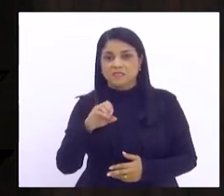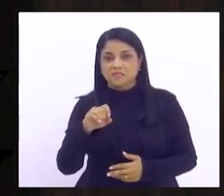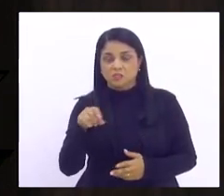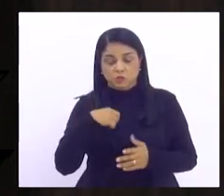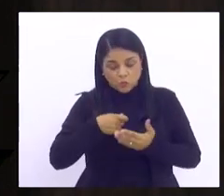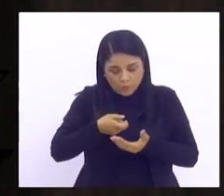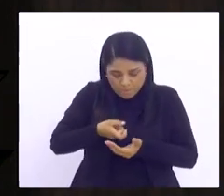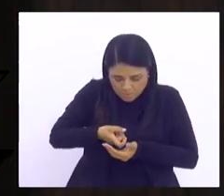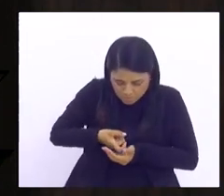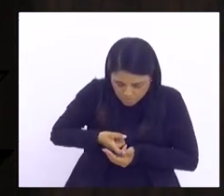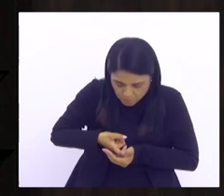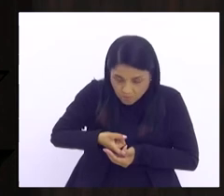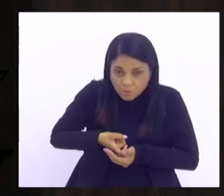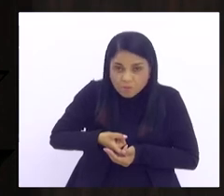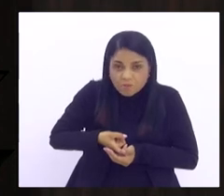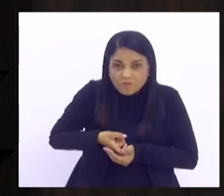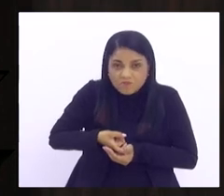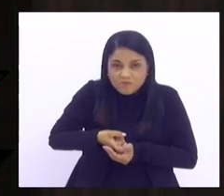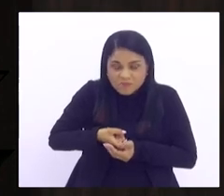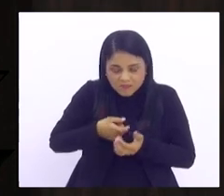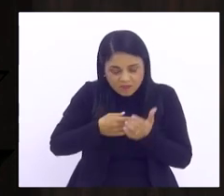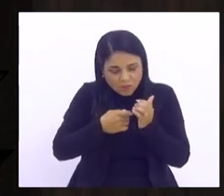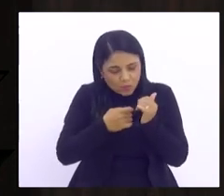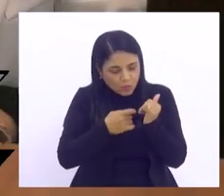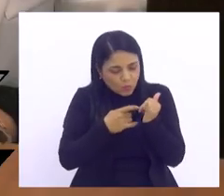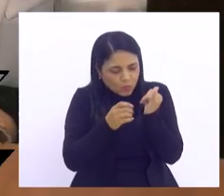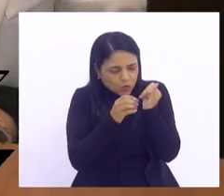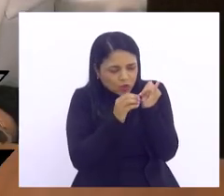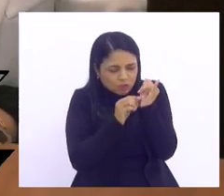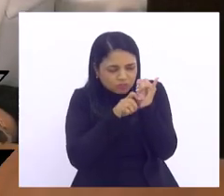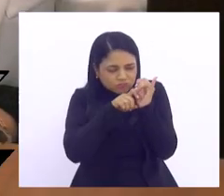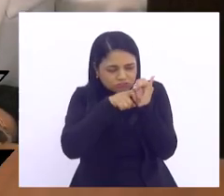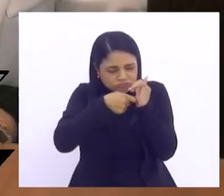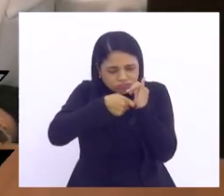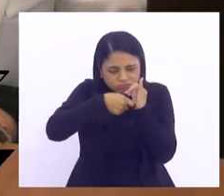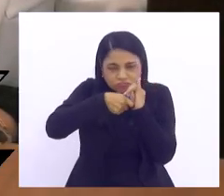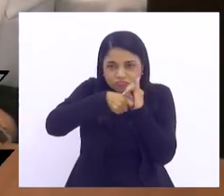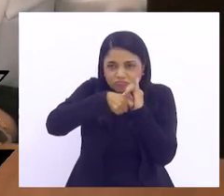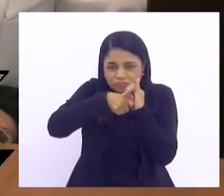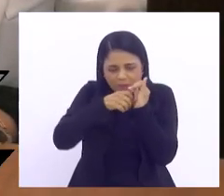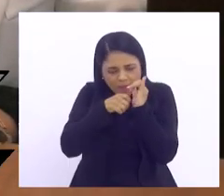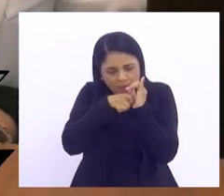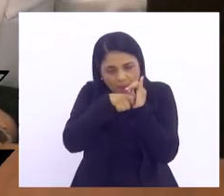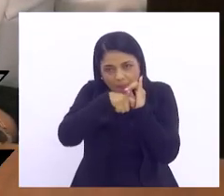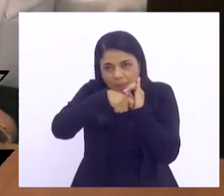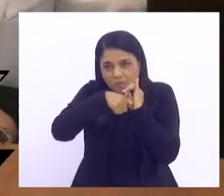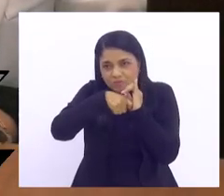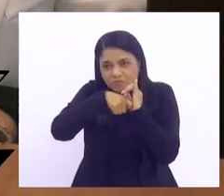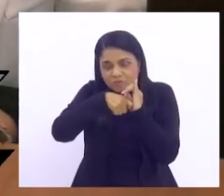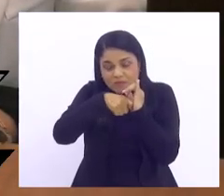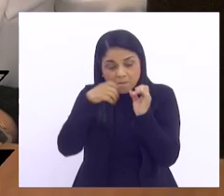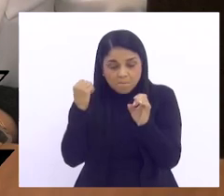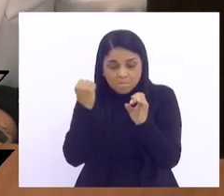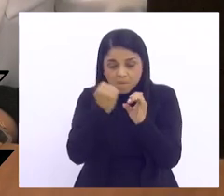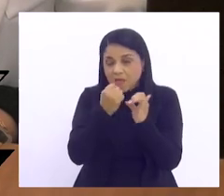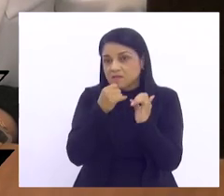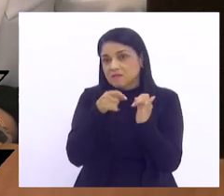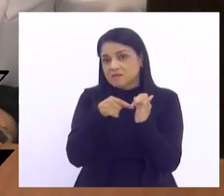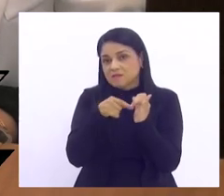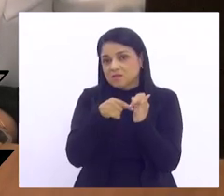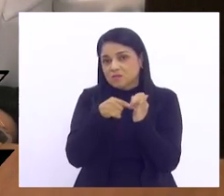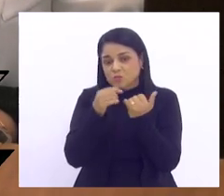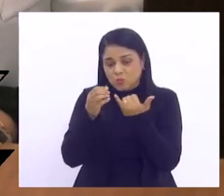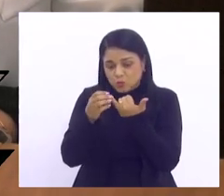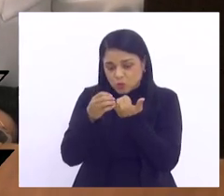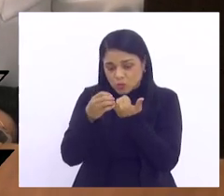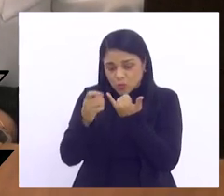no ventre da mãe, ele está no ventre, ou seja, ele está no útero. Então, ele é intrauterino. O homicídio, ele é intrauterino. No caso,